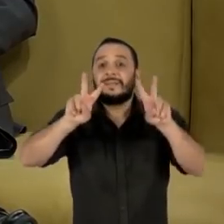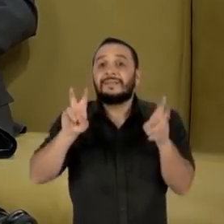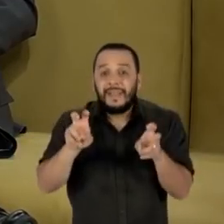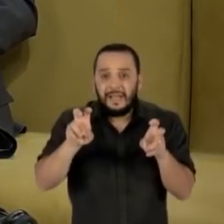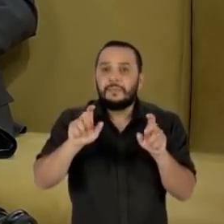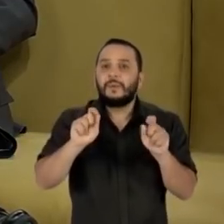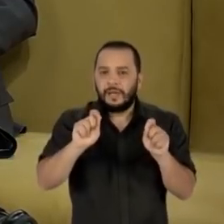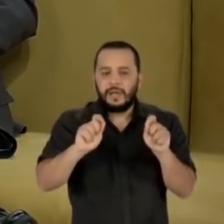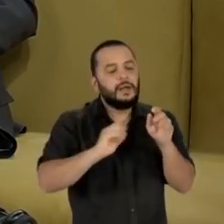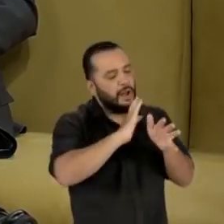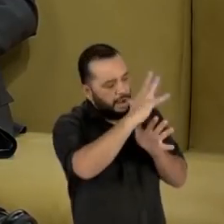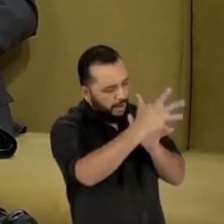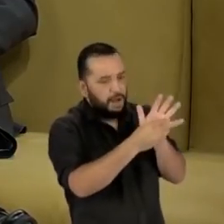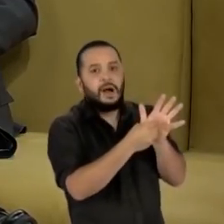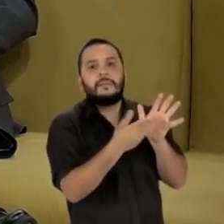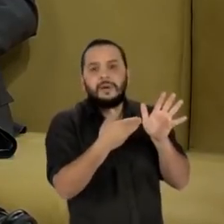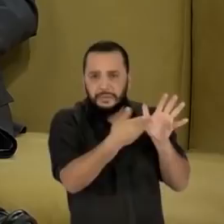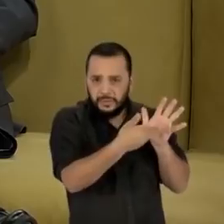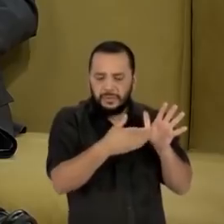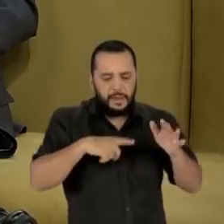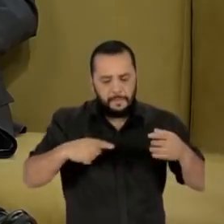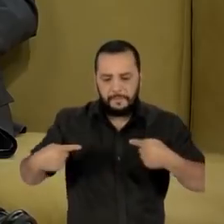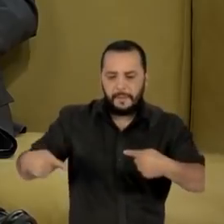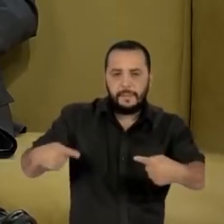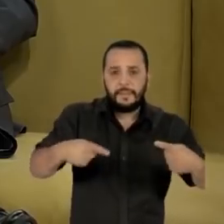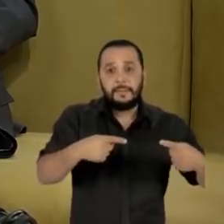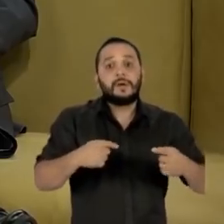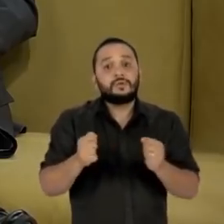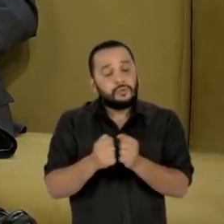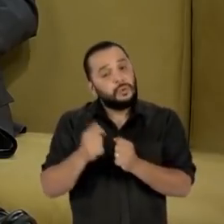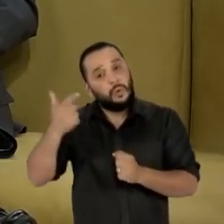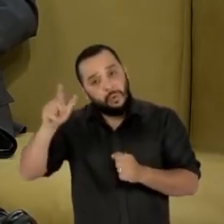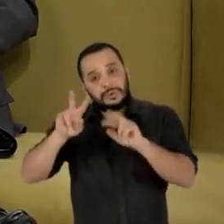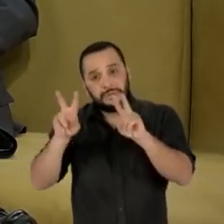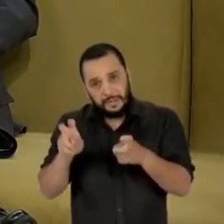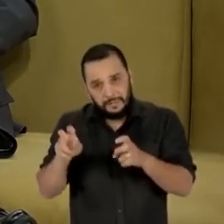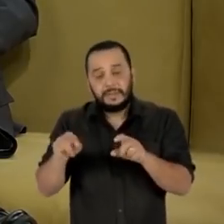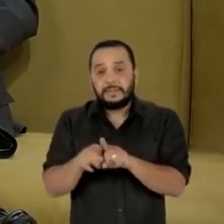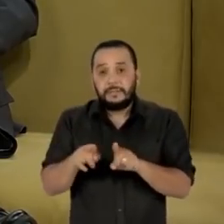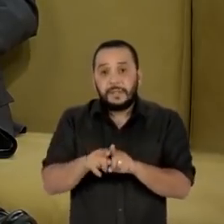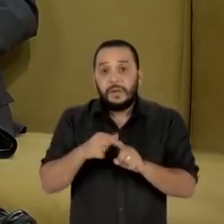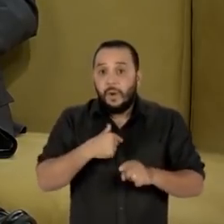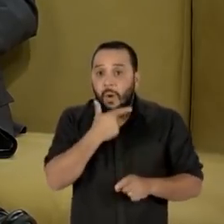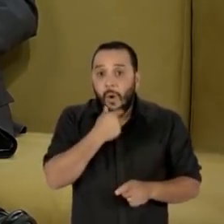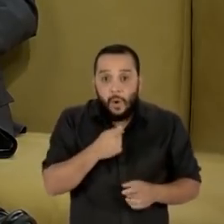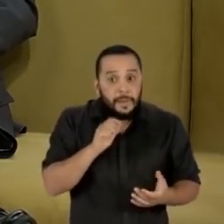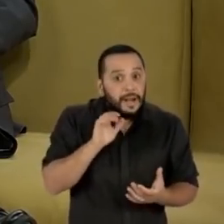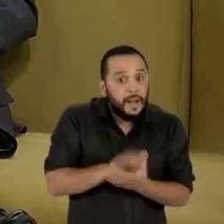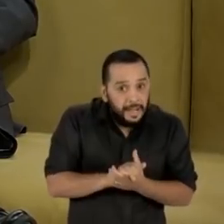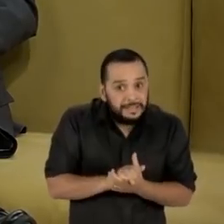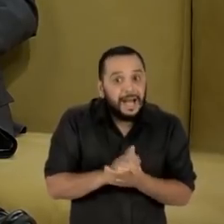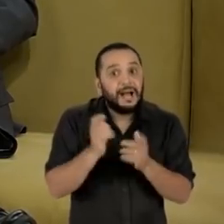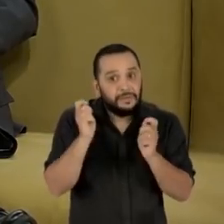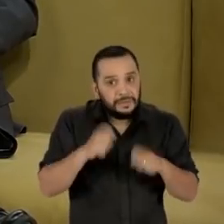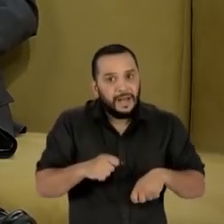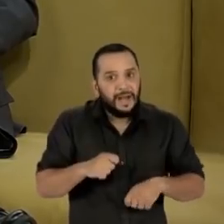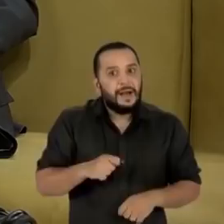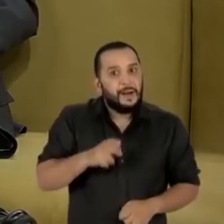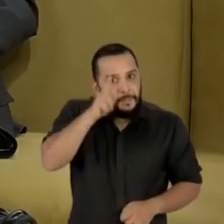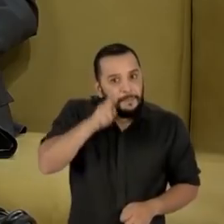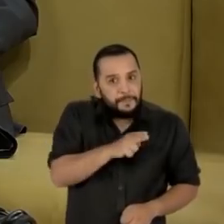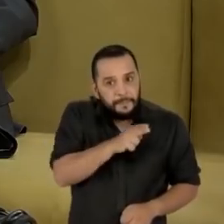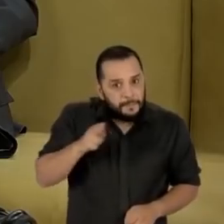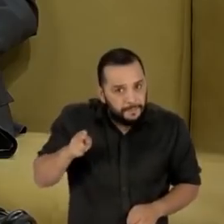estará no centro das funções junto com outros temas polêmicos como ao de nação de homens casados ea ampliação da participação